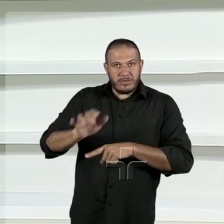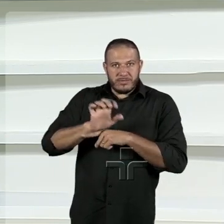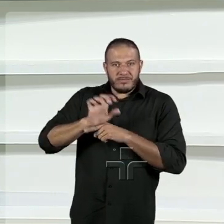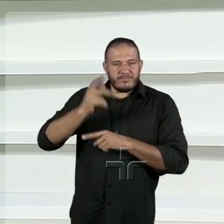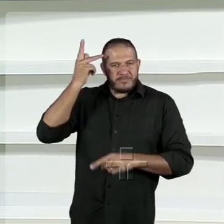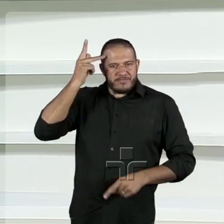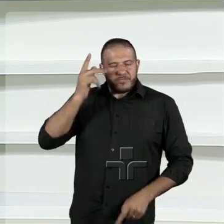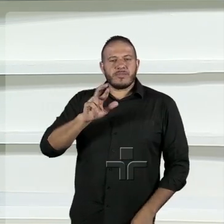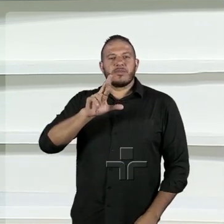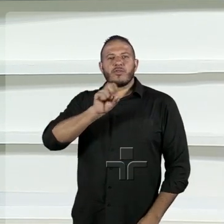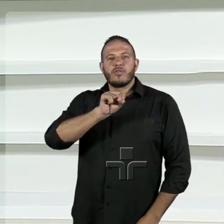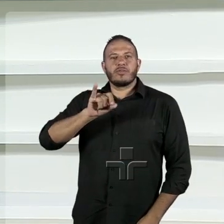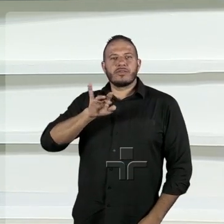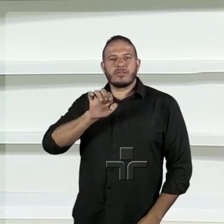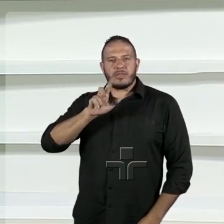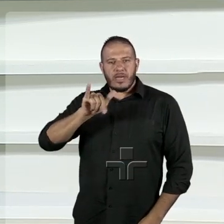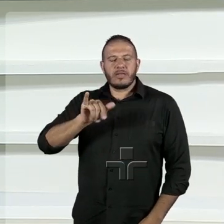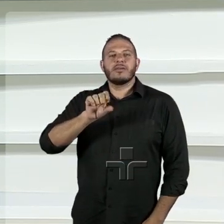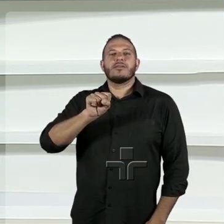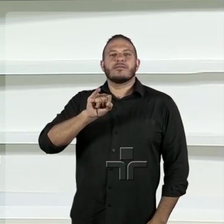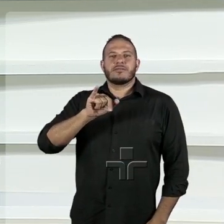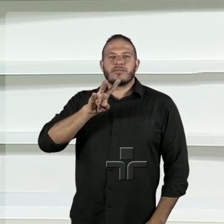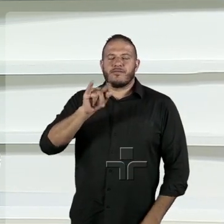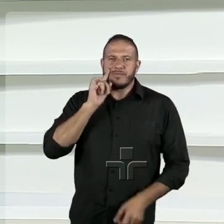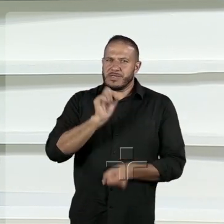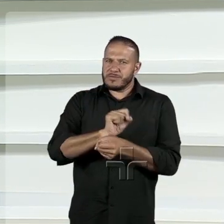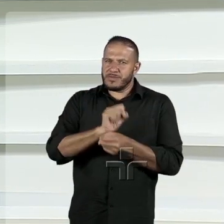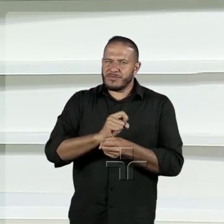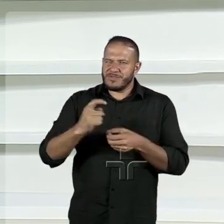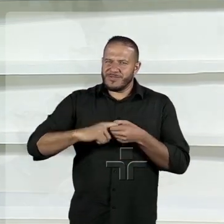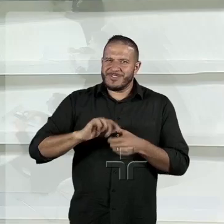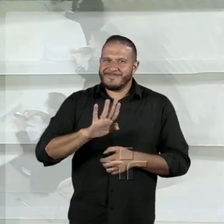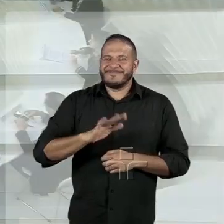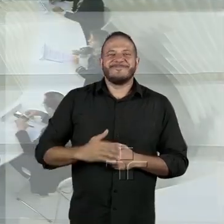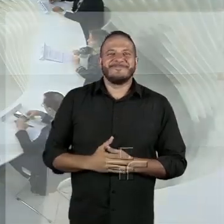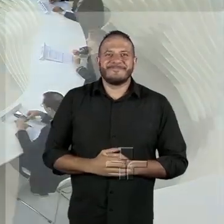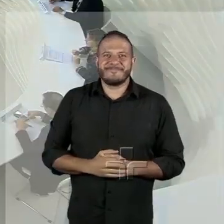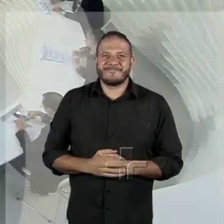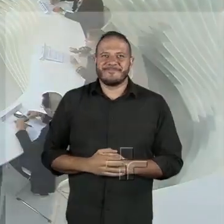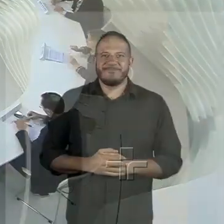Paulo, Rocieli Soares da Silva. Só um instante, aguarde.